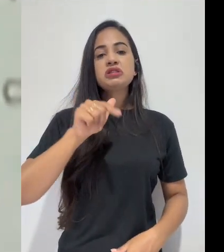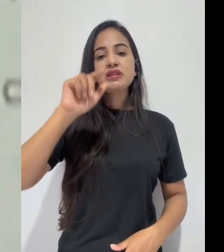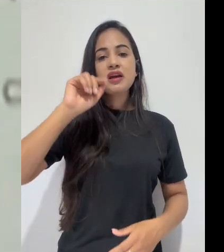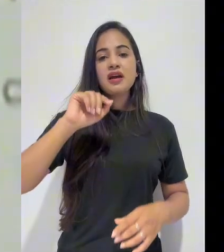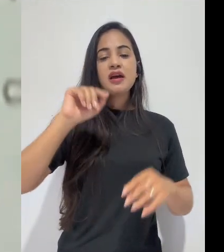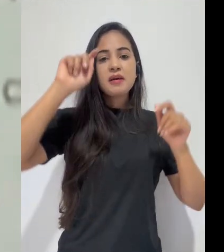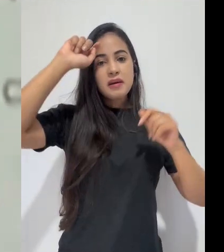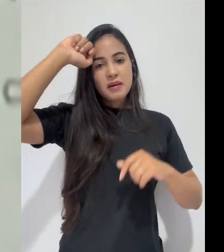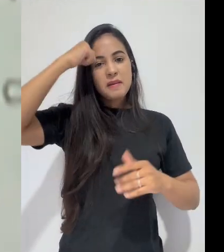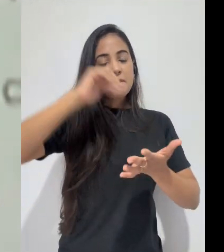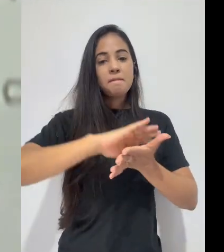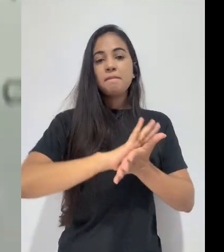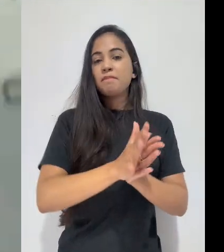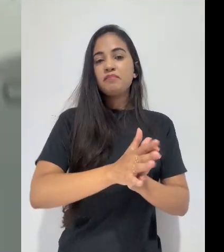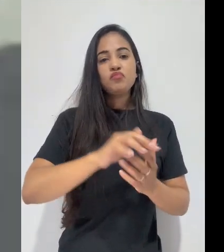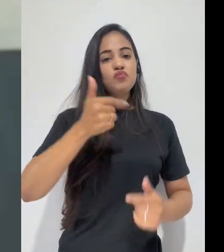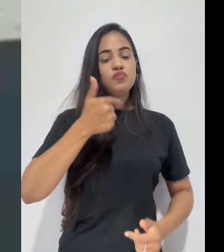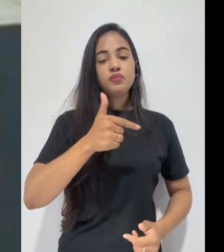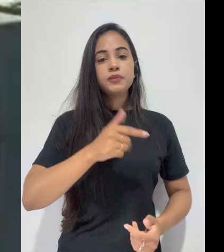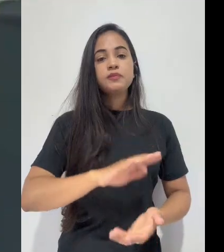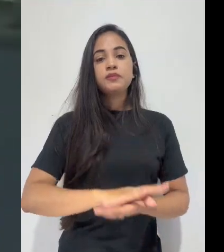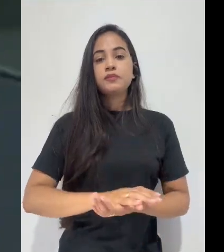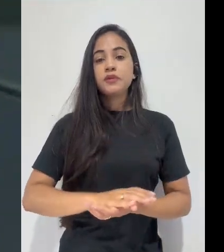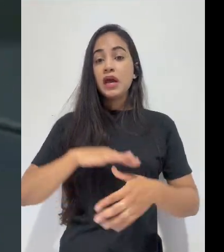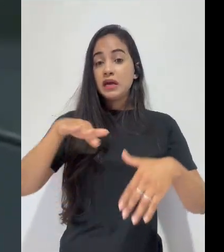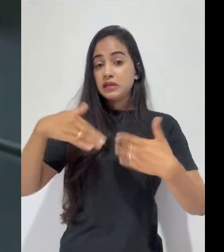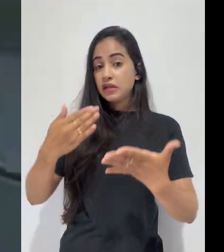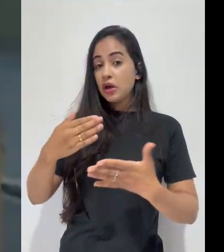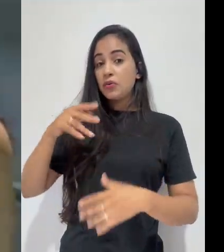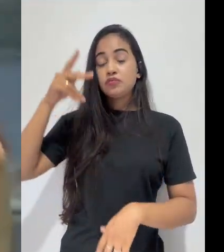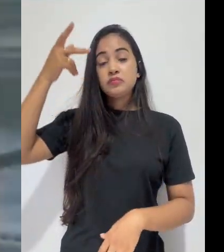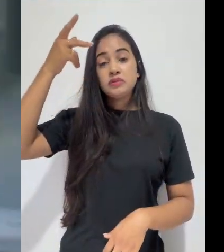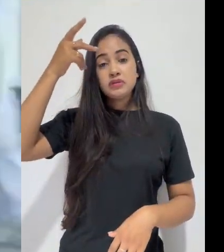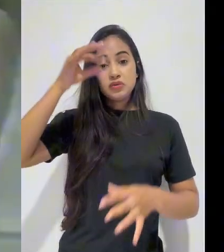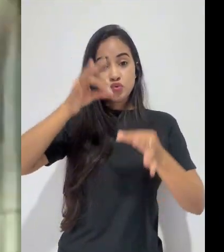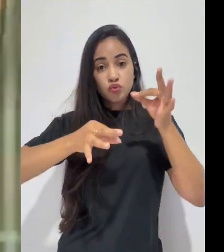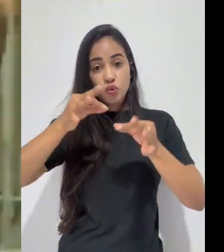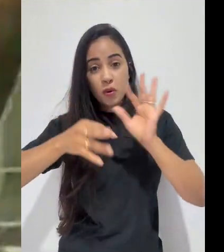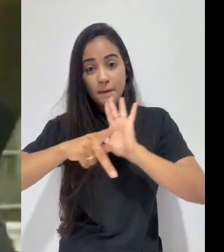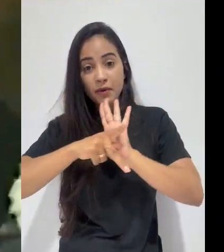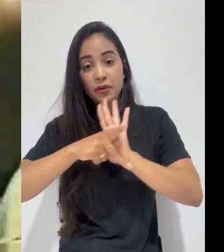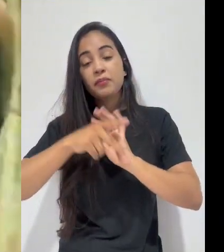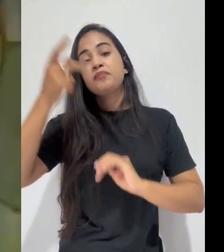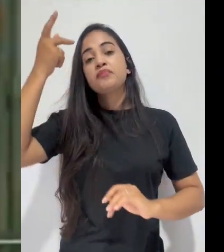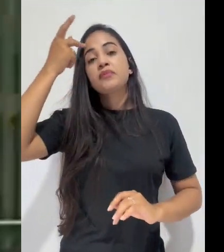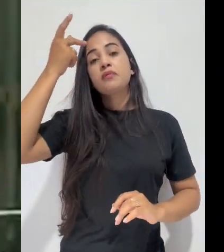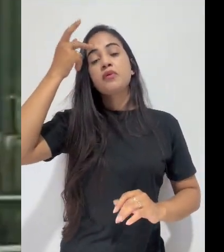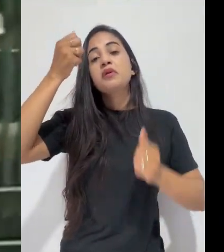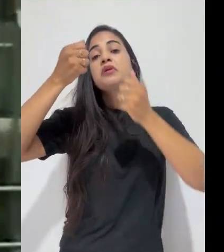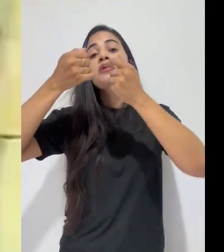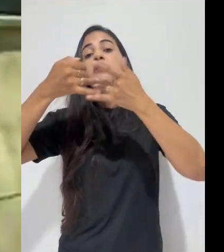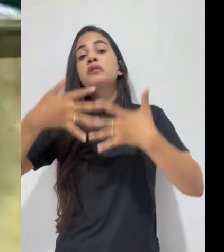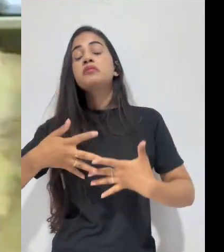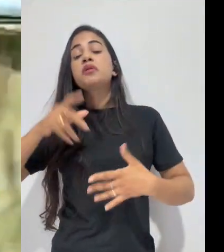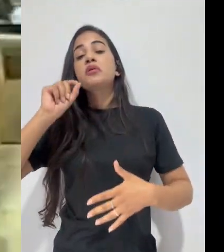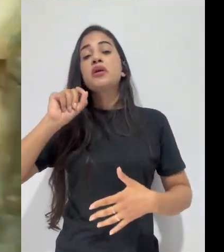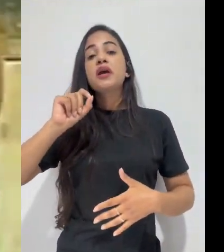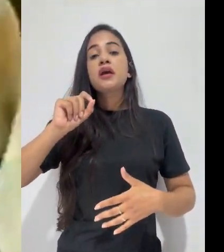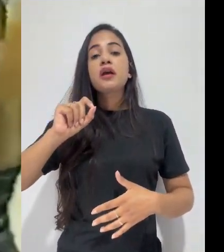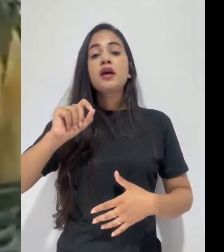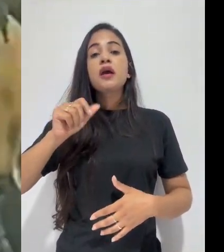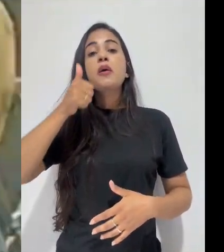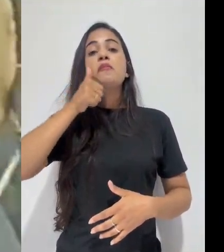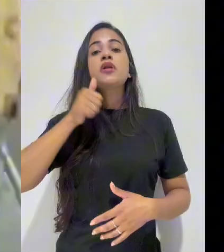um crime de racismo. A 18ª Vara Criminal de São Paulo entendeu que a vítima deveria ter apresentado